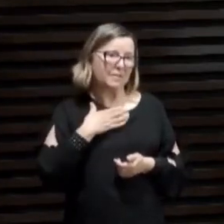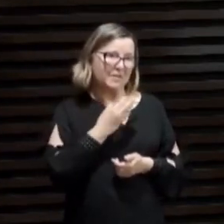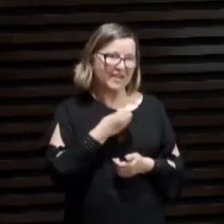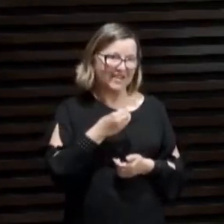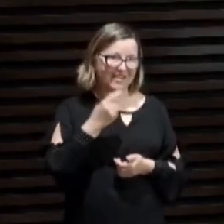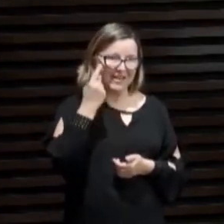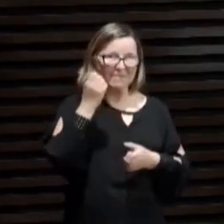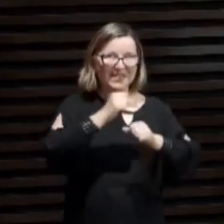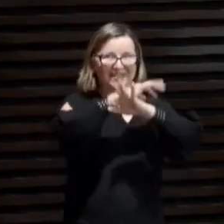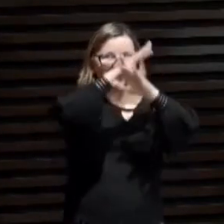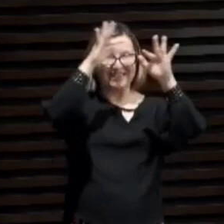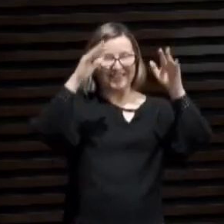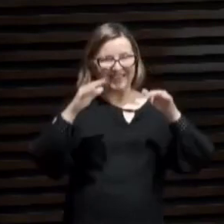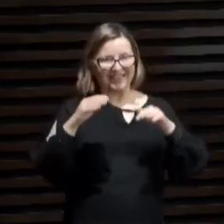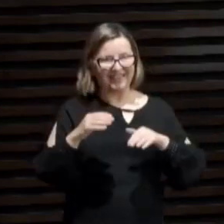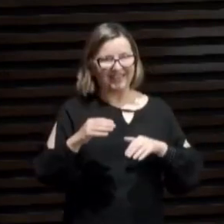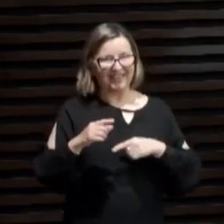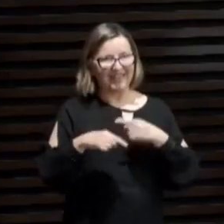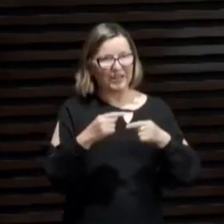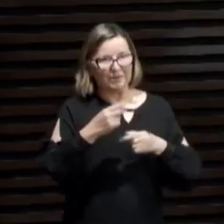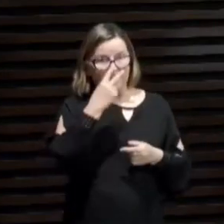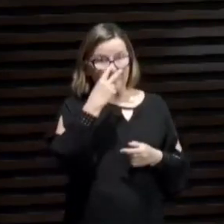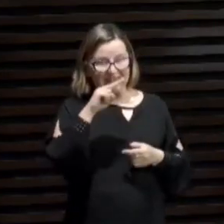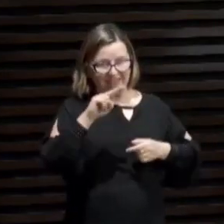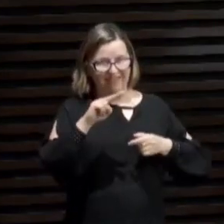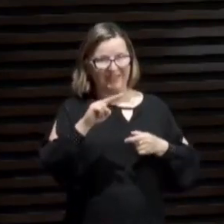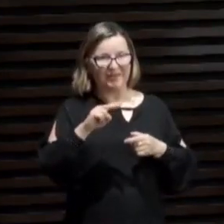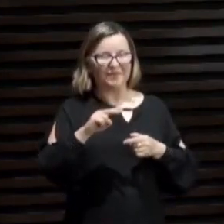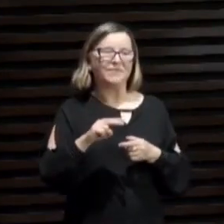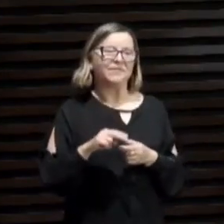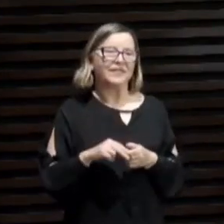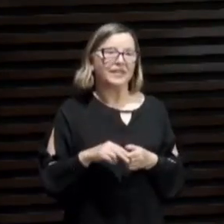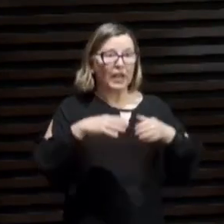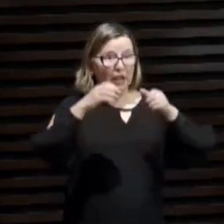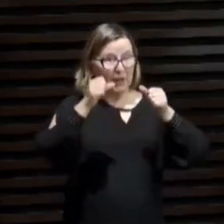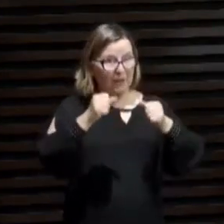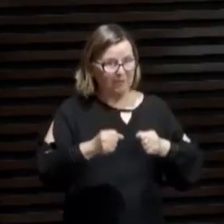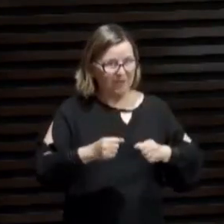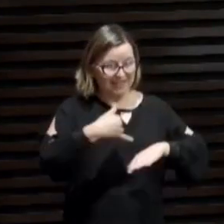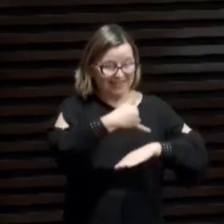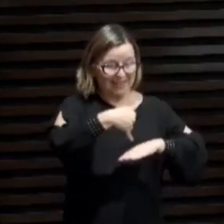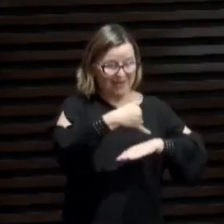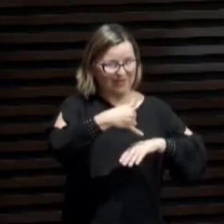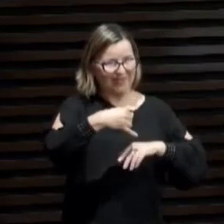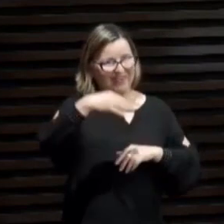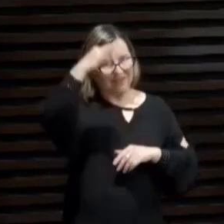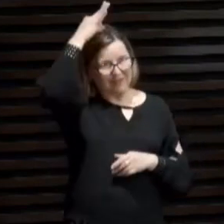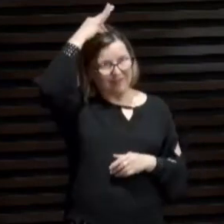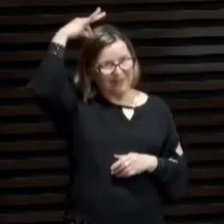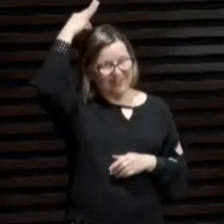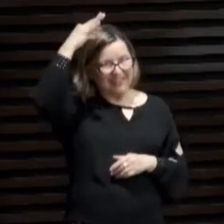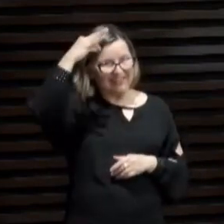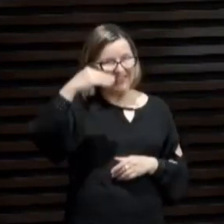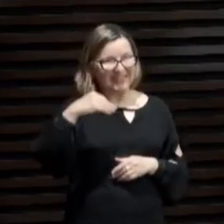Santo fazendo, operando, e cada dia mais. Esse é o poder da unção que o Espírito Santo dá a cada um. E